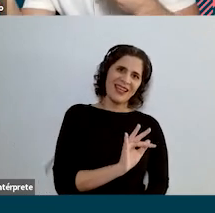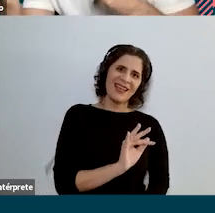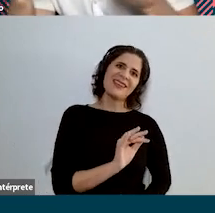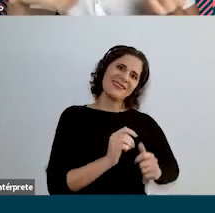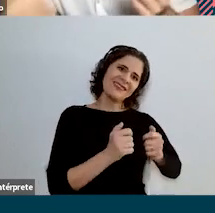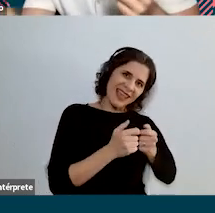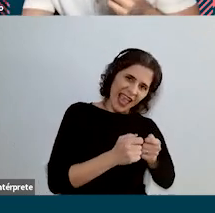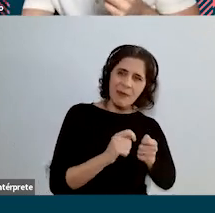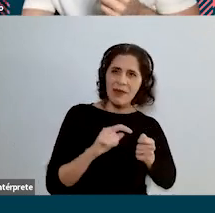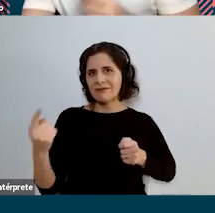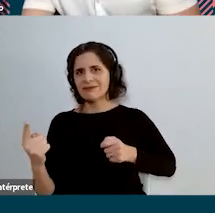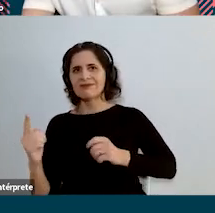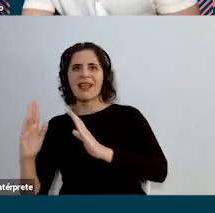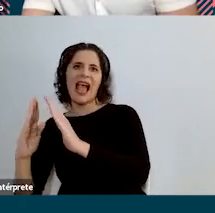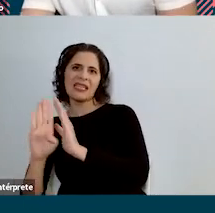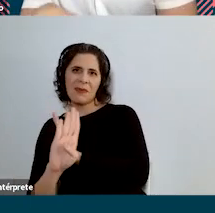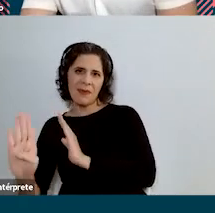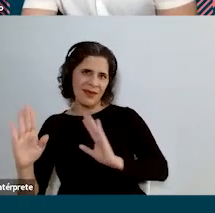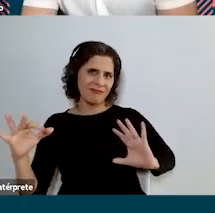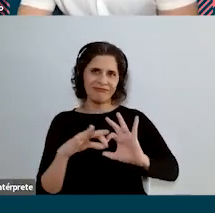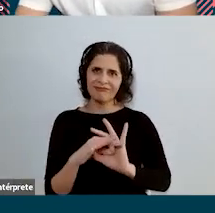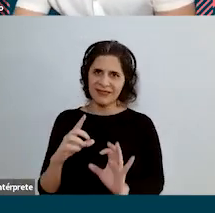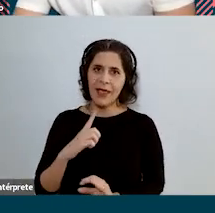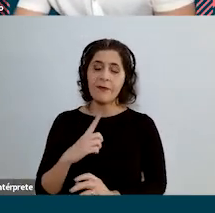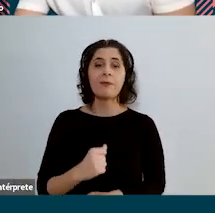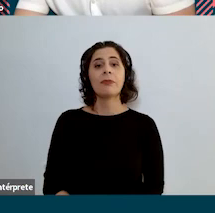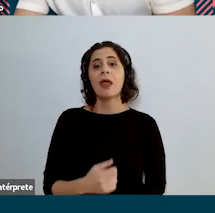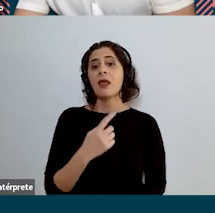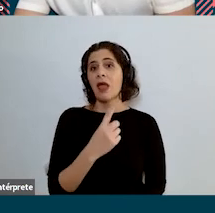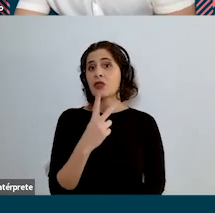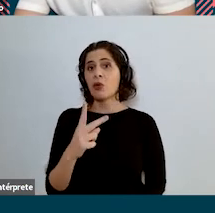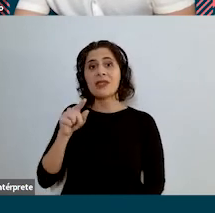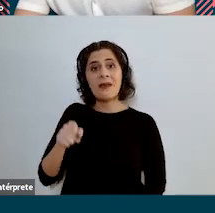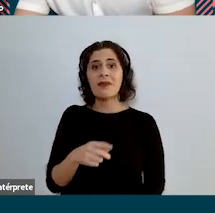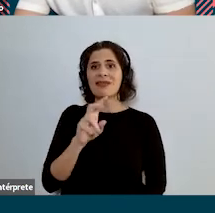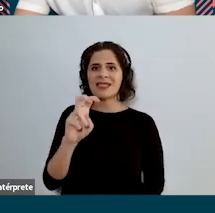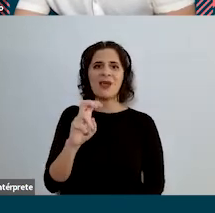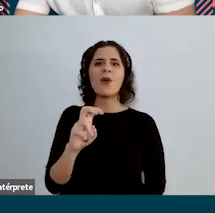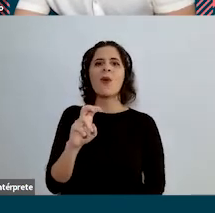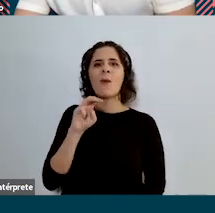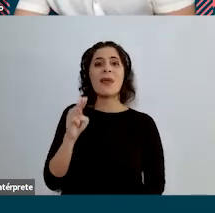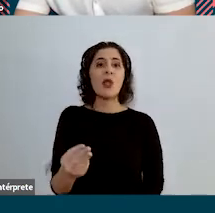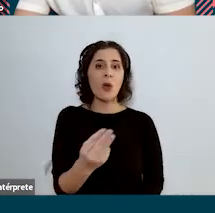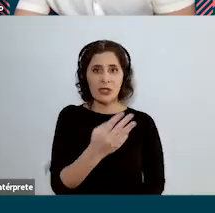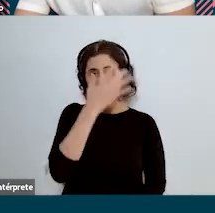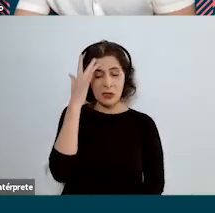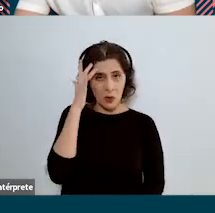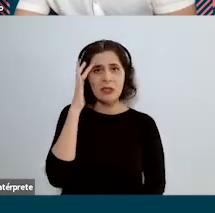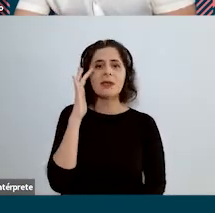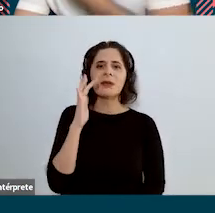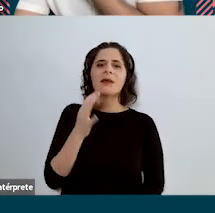pensamentos, de Fantasy Game e Reality Show. Mais de 12 milhões de palpites realizados. Assim, o palpite era muito